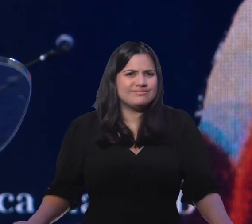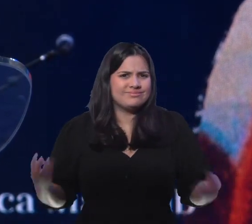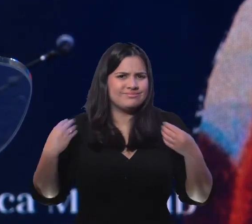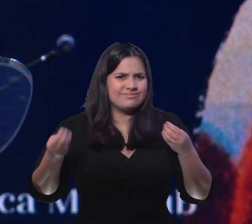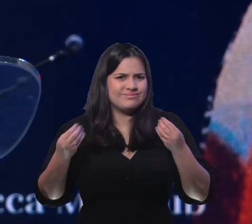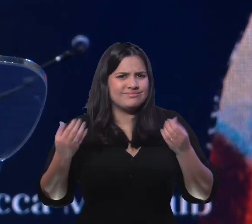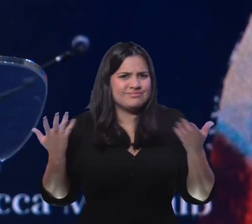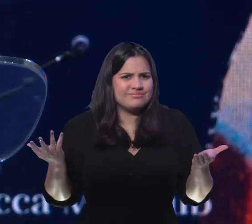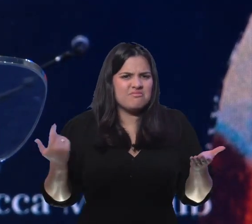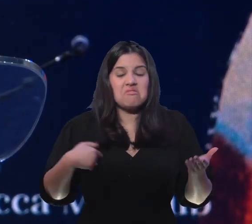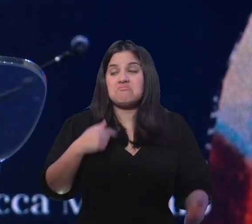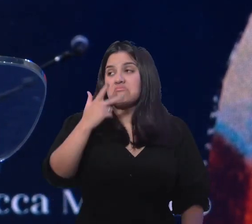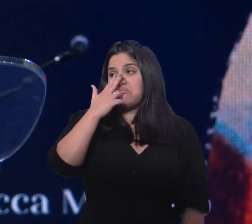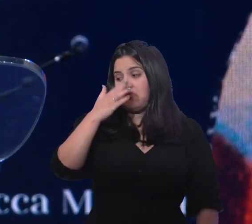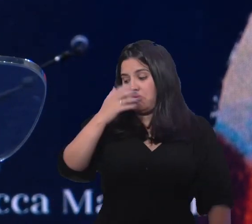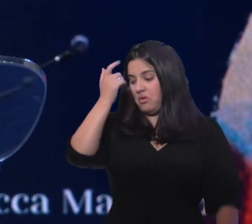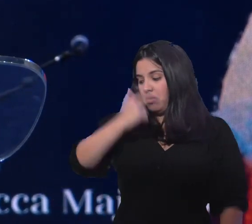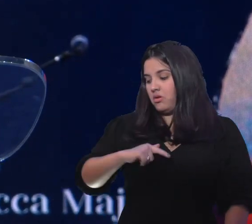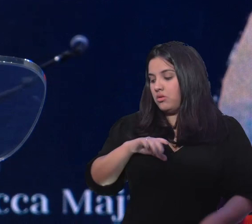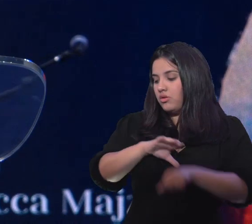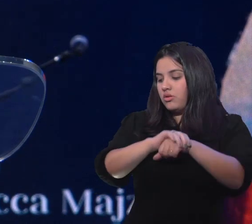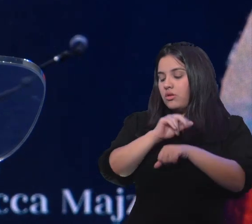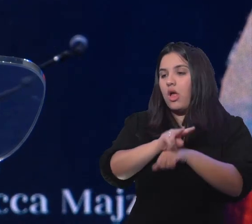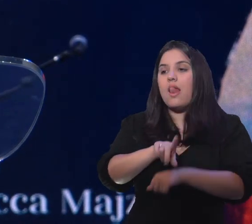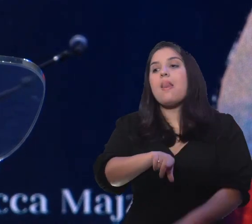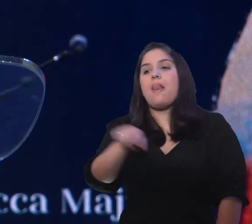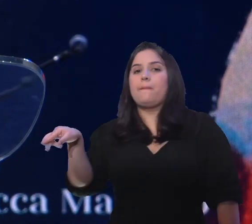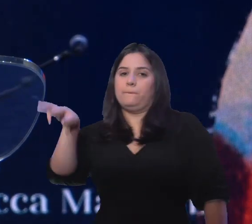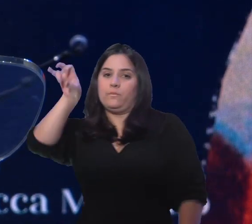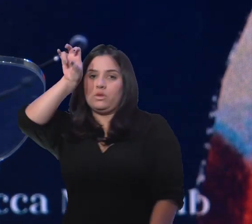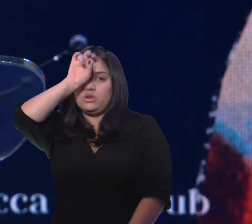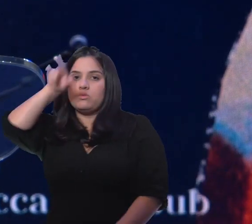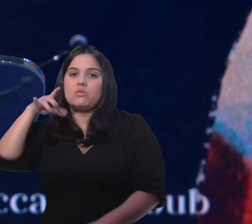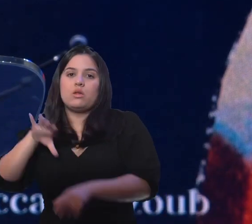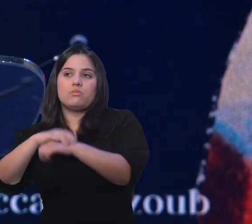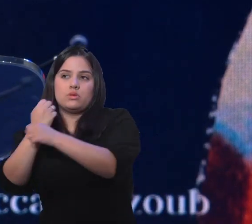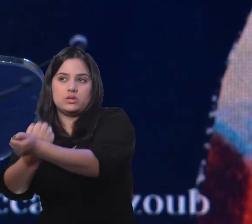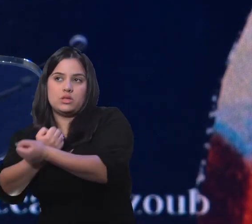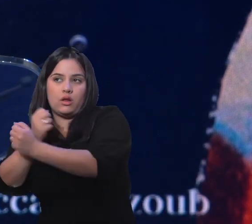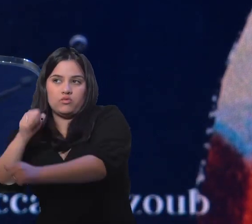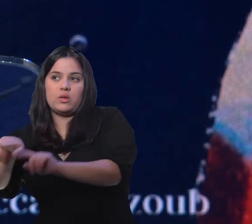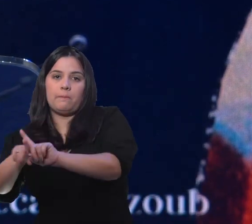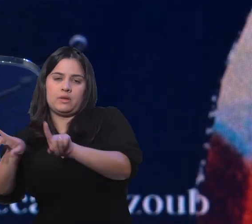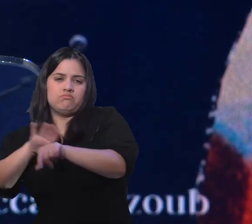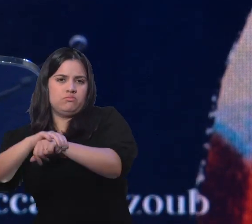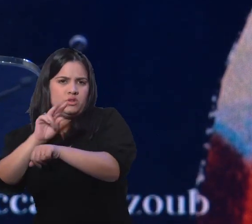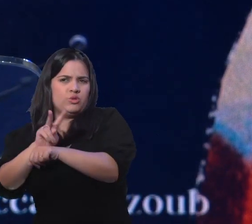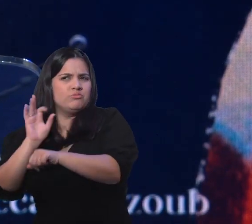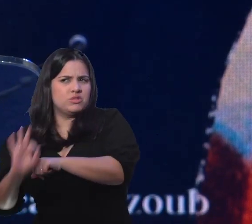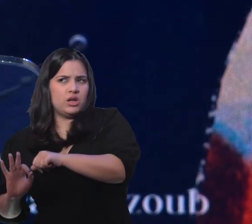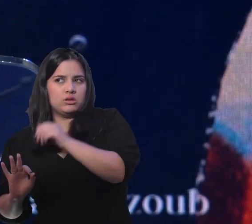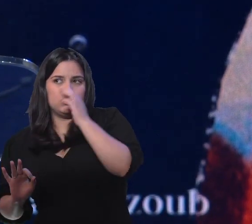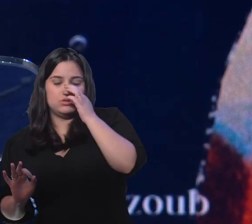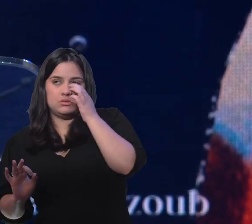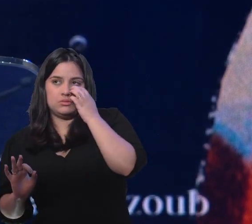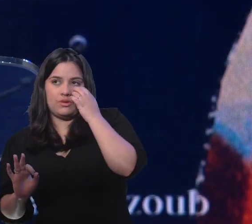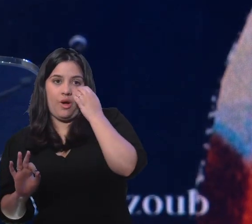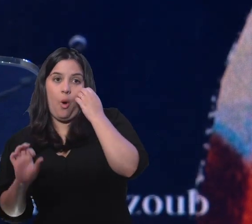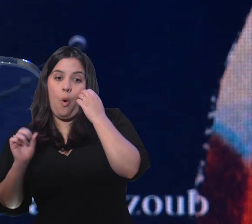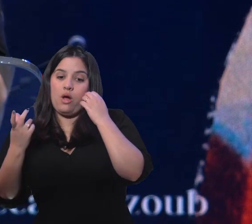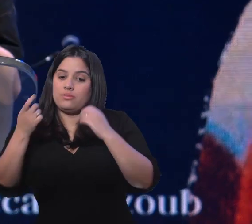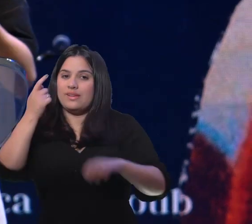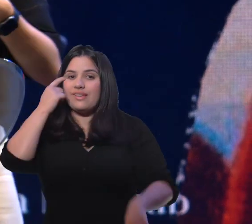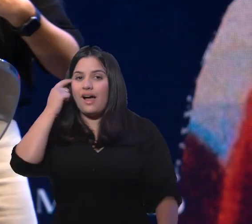que era segurança, porque lá eles eram escravos, mas pelo menos eles estavam seguros, certo? Ou era o que eles